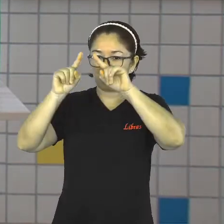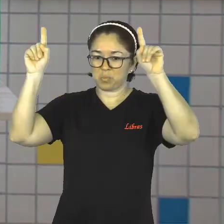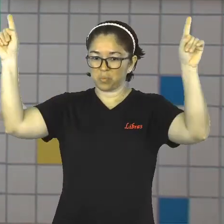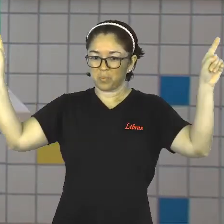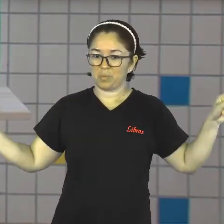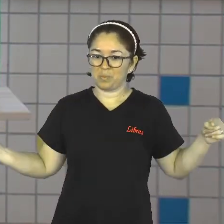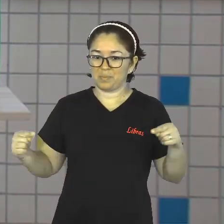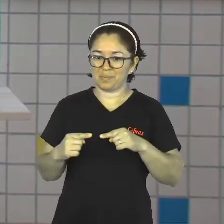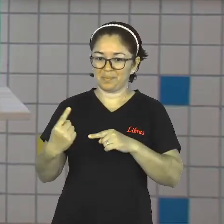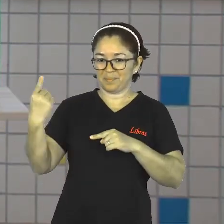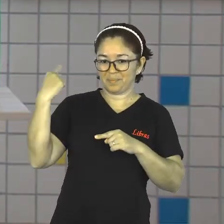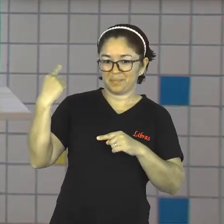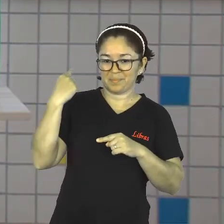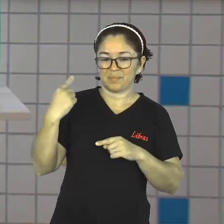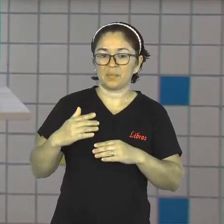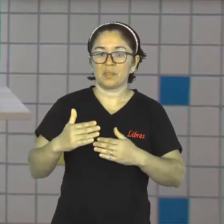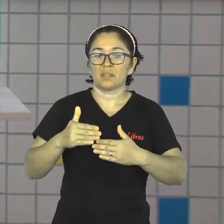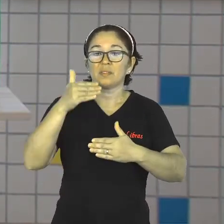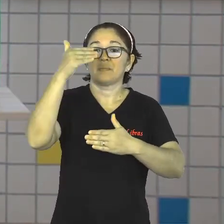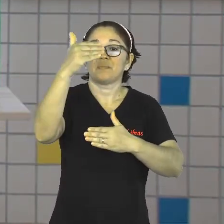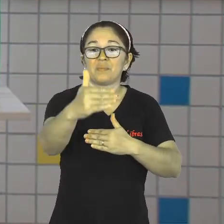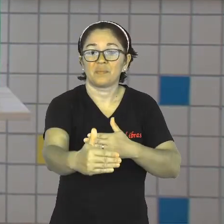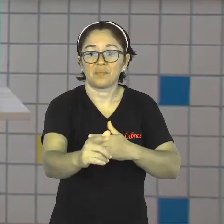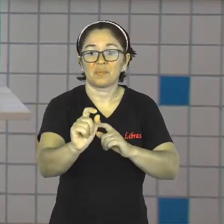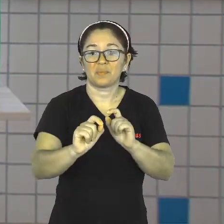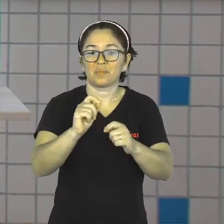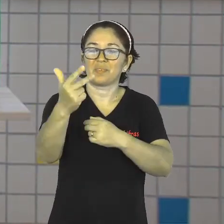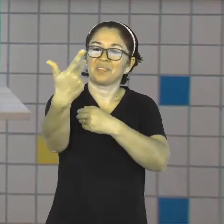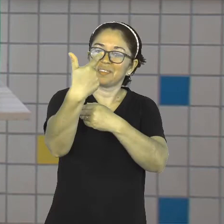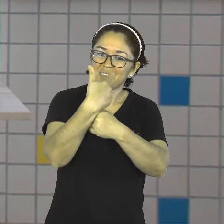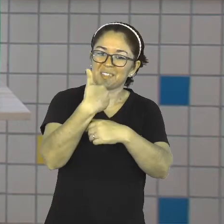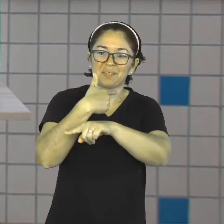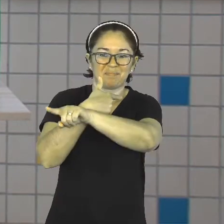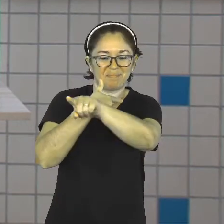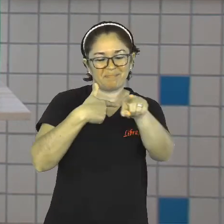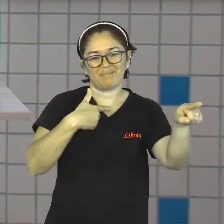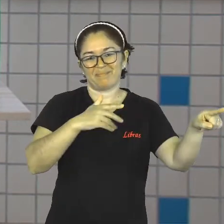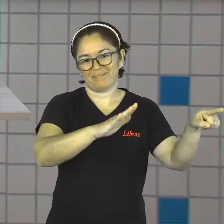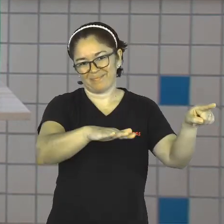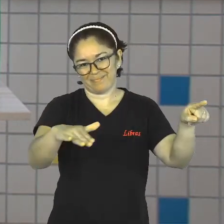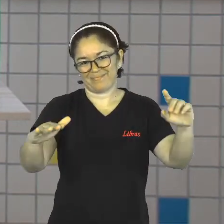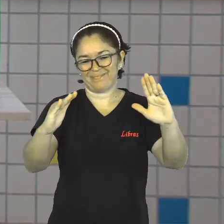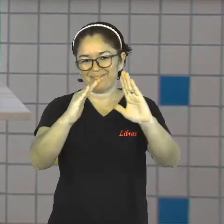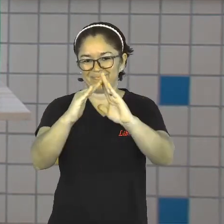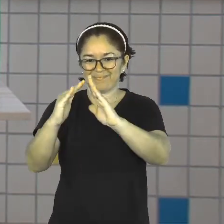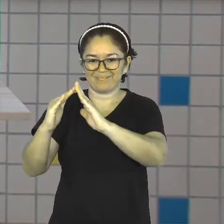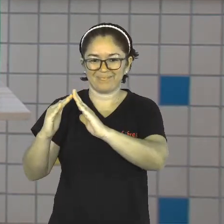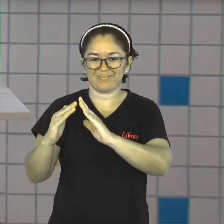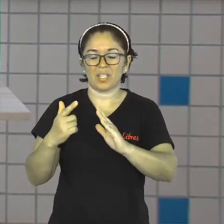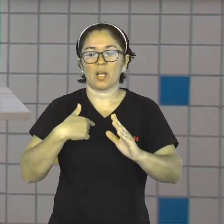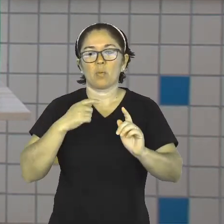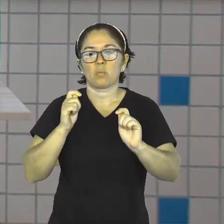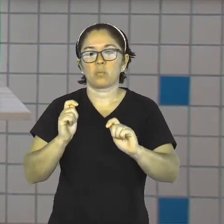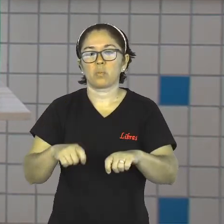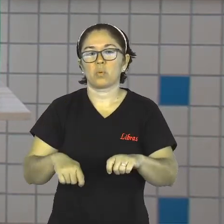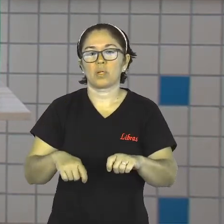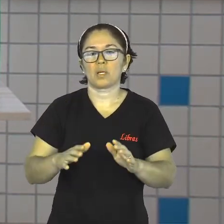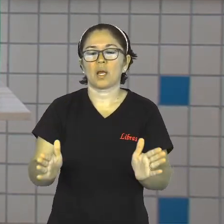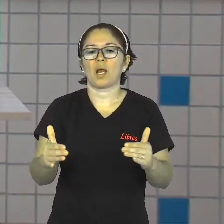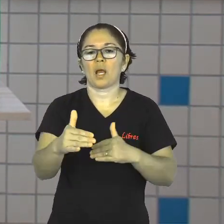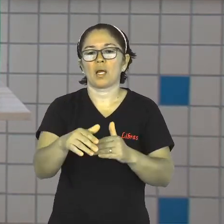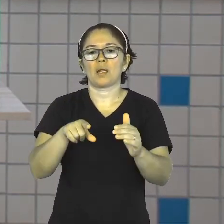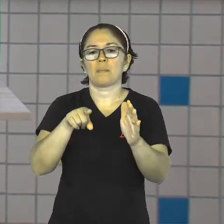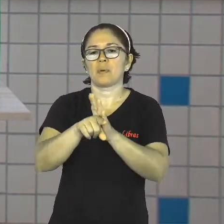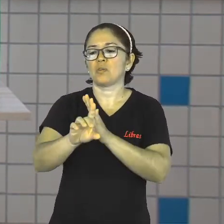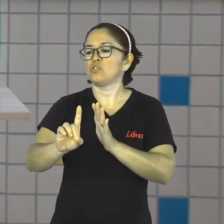na frente dela, a câmera, vocês aí de casa. Eu poderia perguntar o que tem do lado direito, do lado